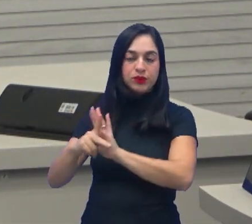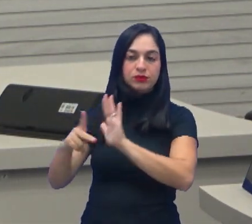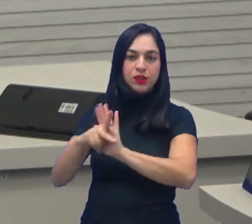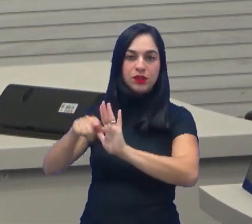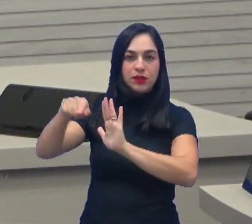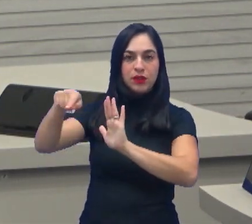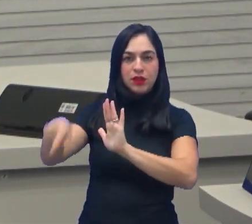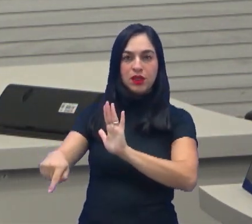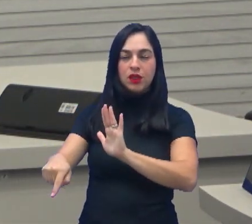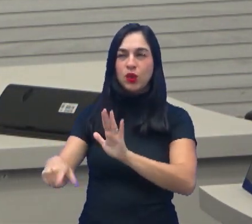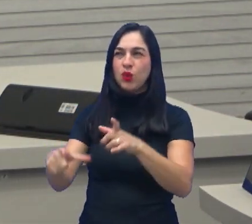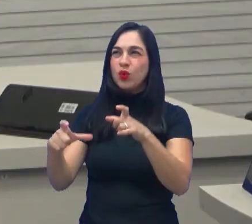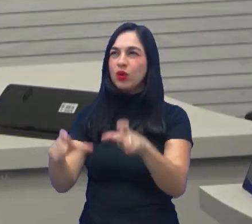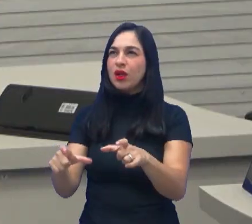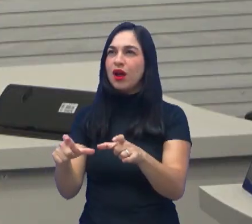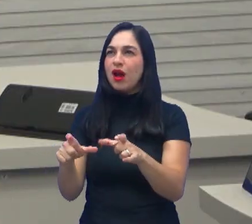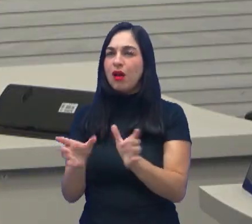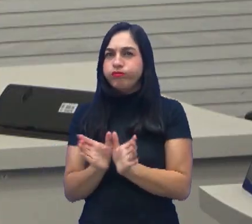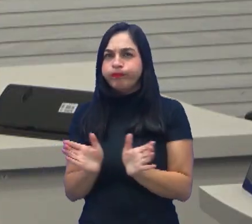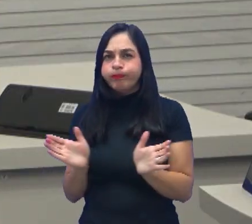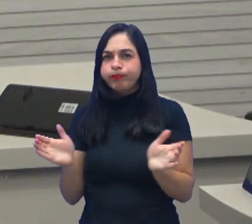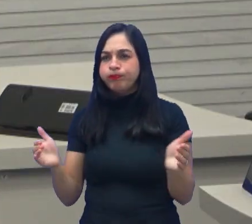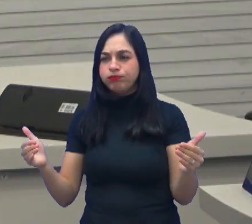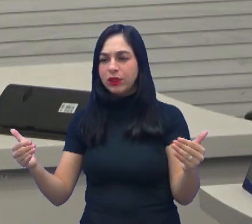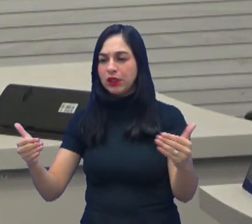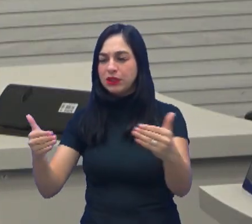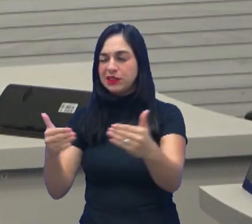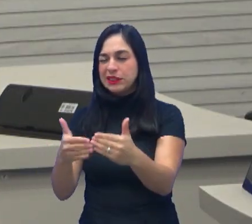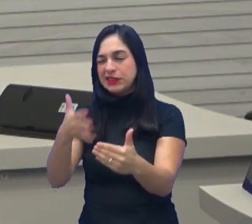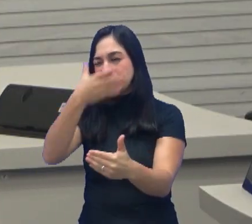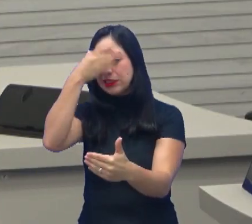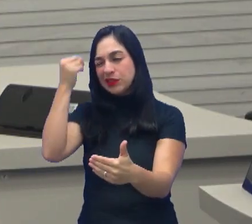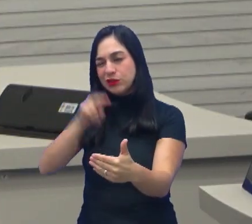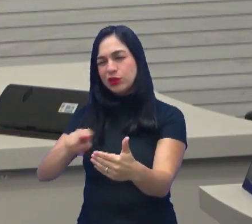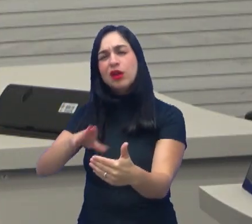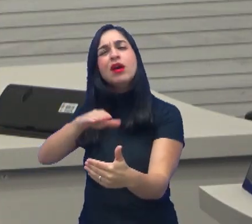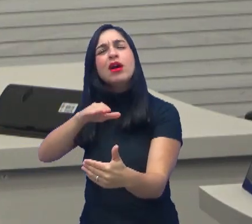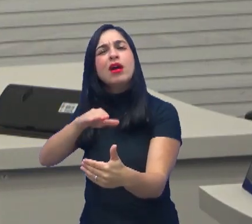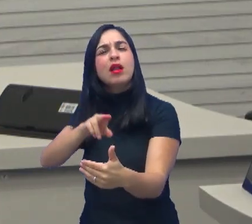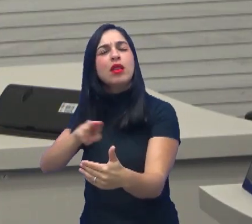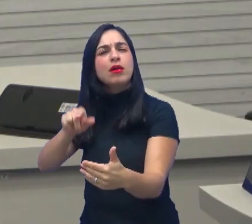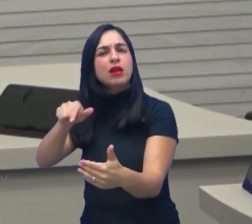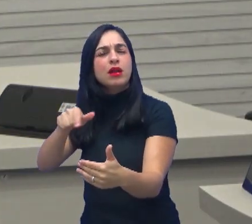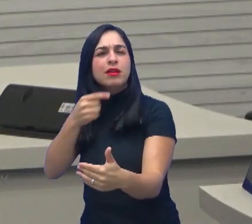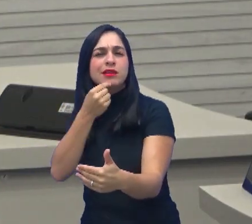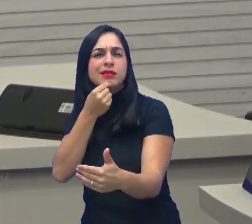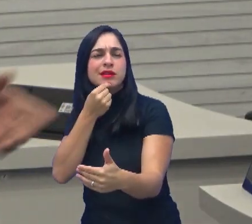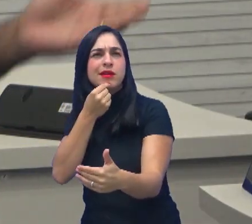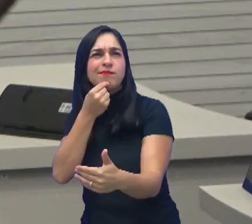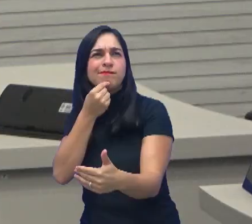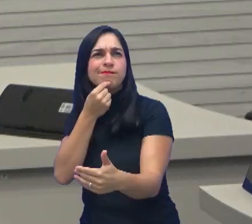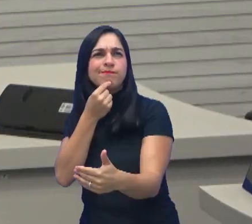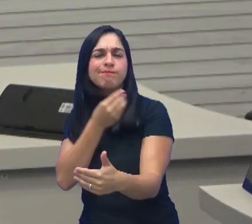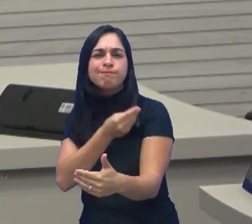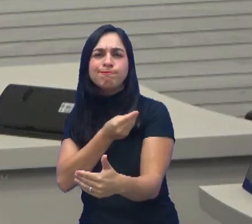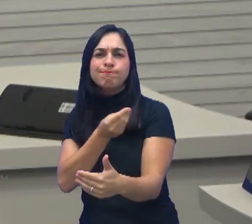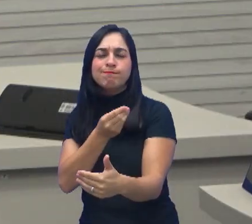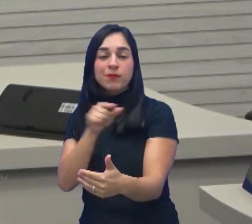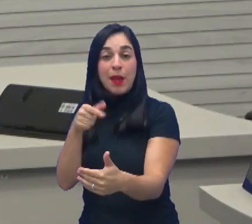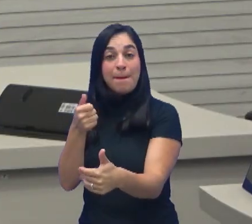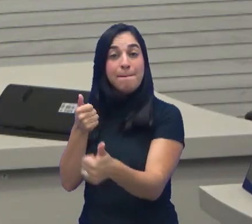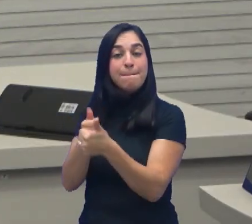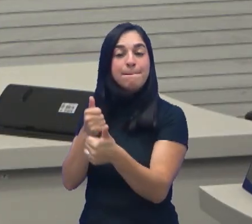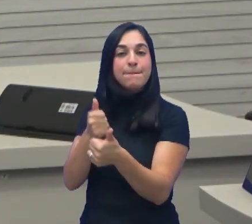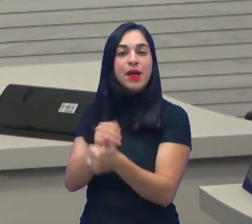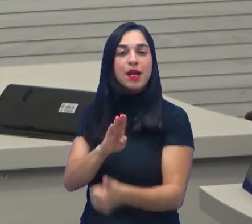esqueço o nome do condomínio ali, que foi o Carlinhos que fez, Amélia. Não no... Lá perto do Bosque de